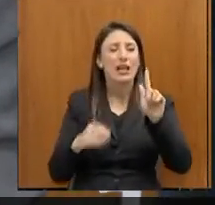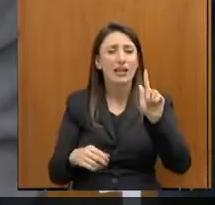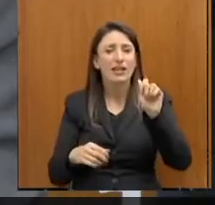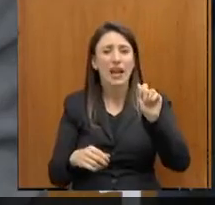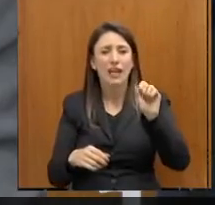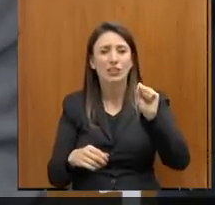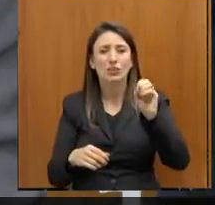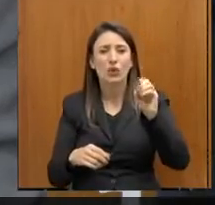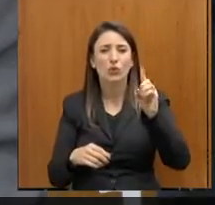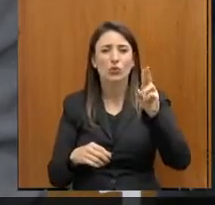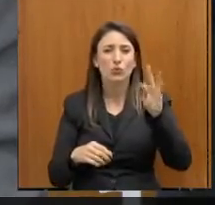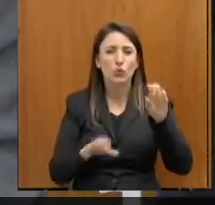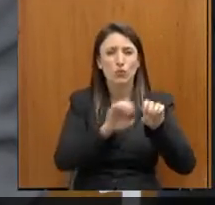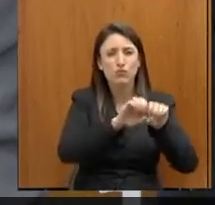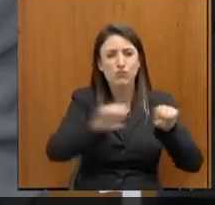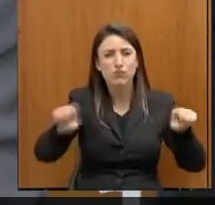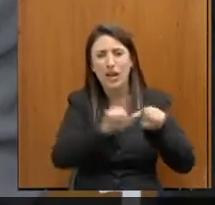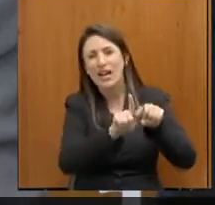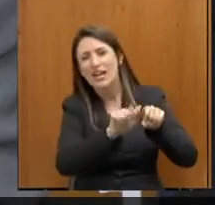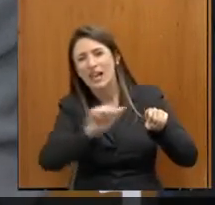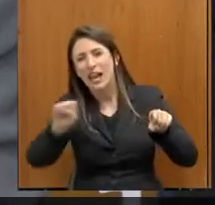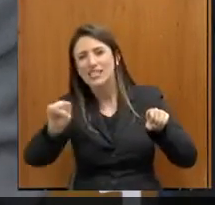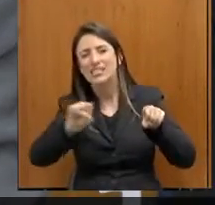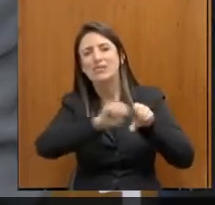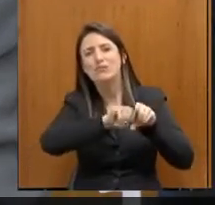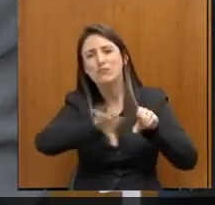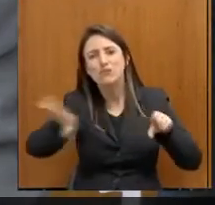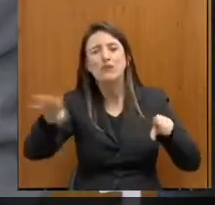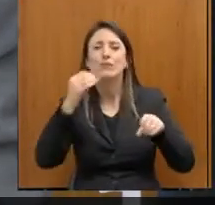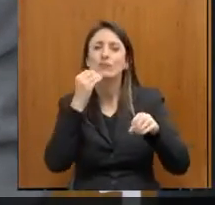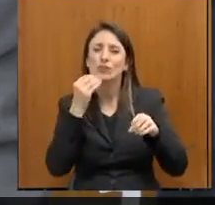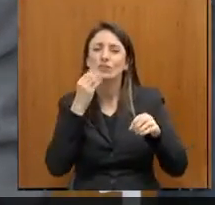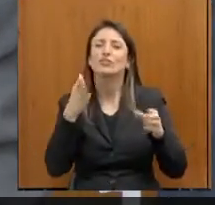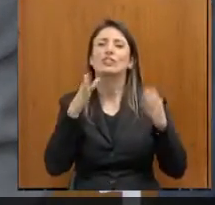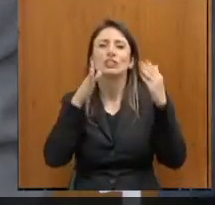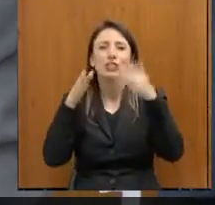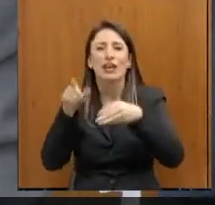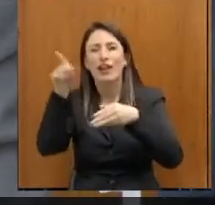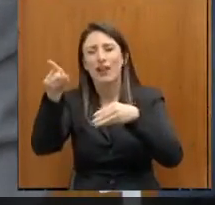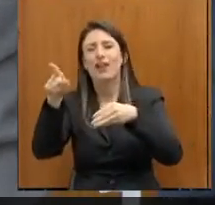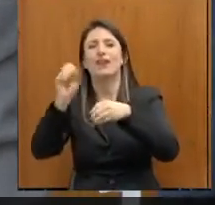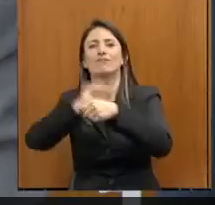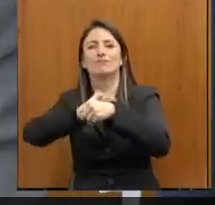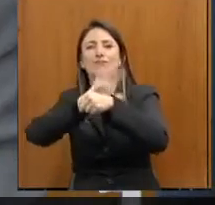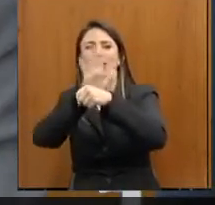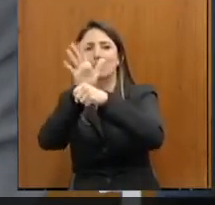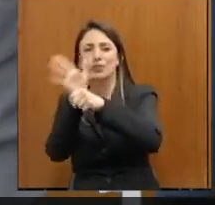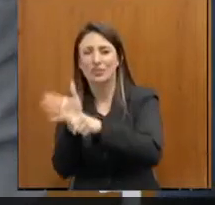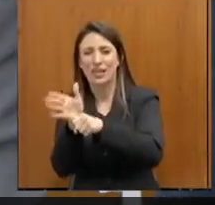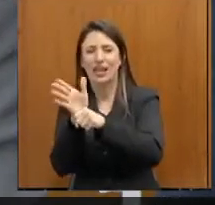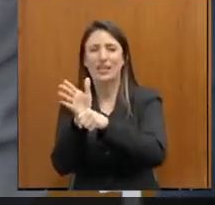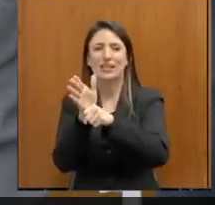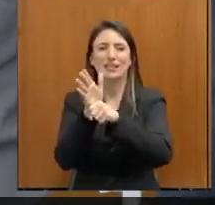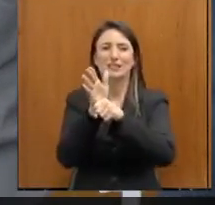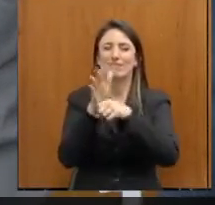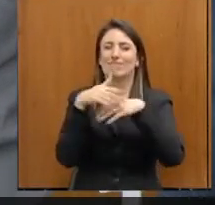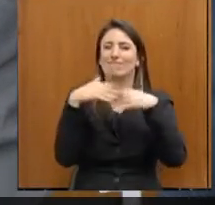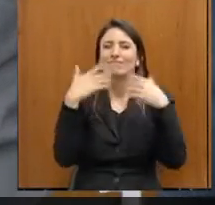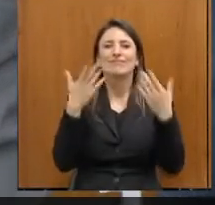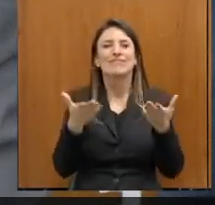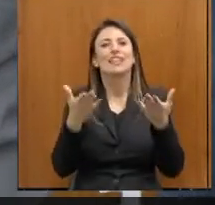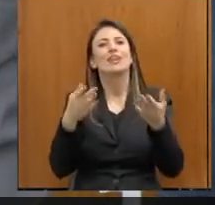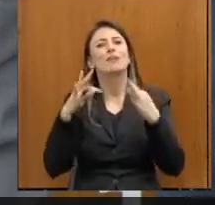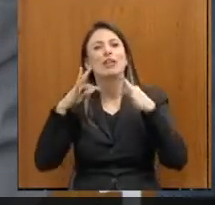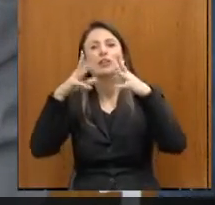ou seu produto pudesse chegar a Travessa termoelétrica na Cidade de Montes Claros para que pudesse todas as idades